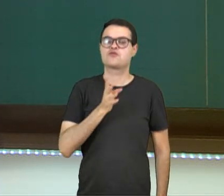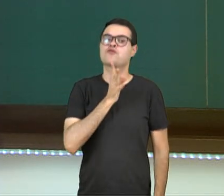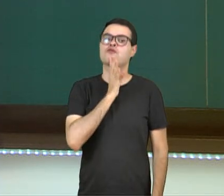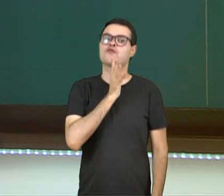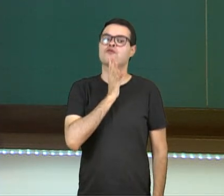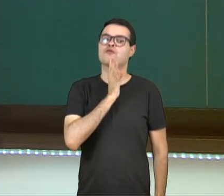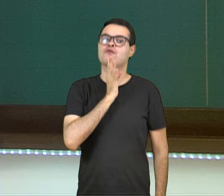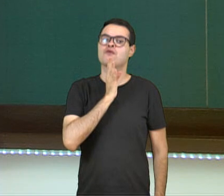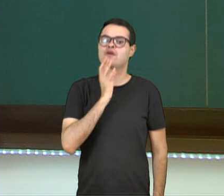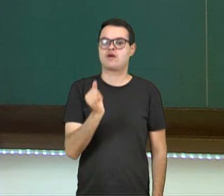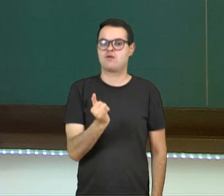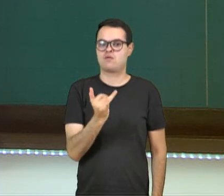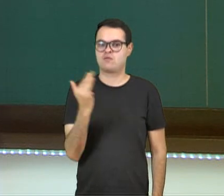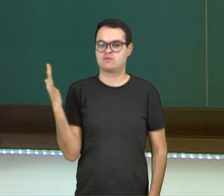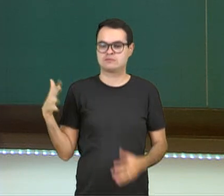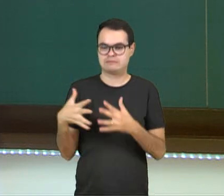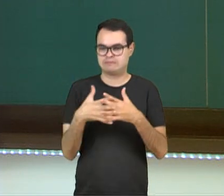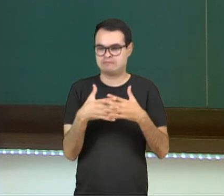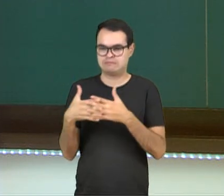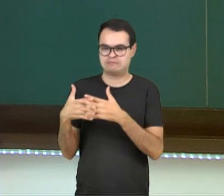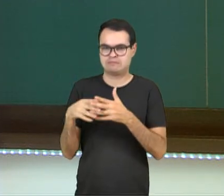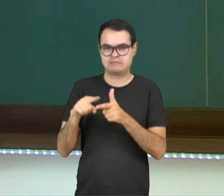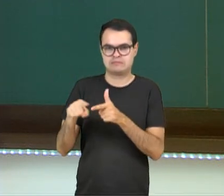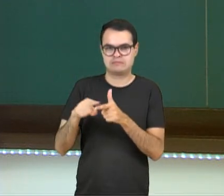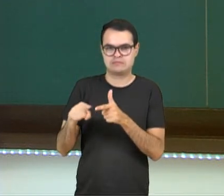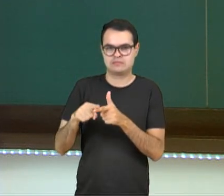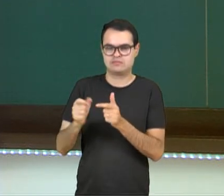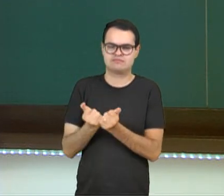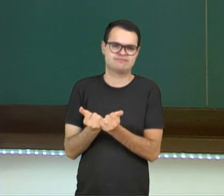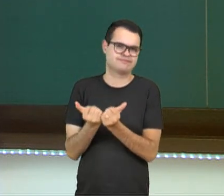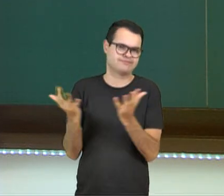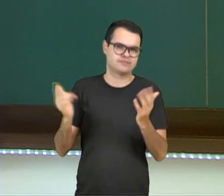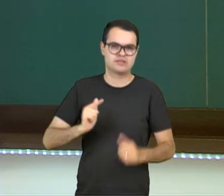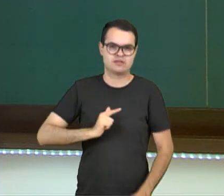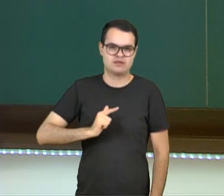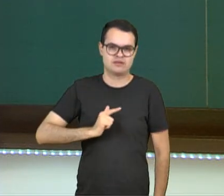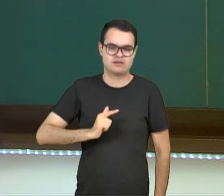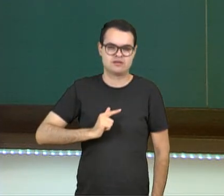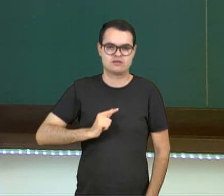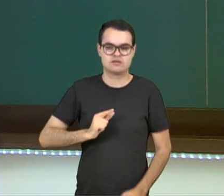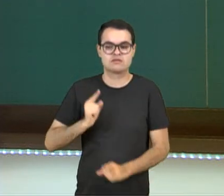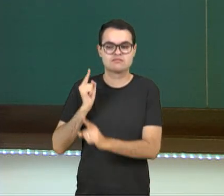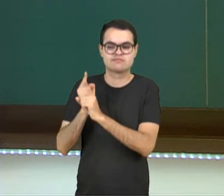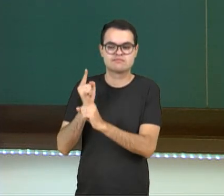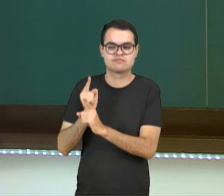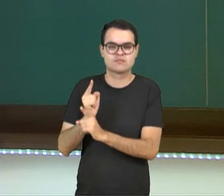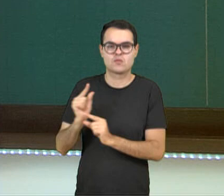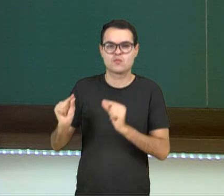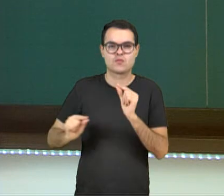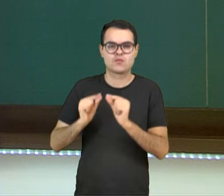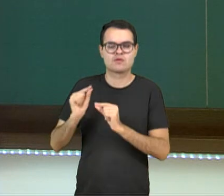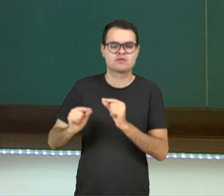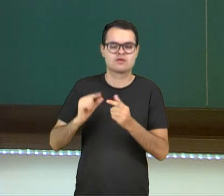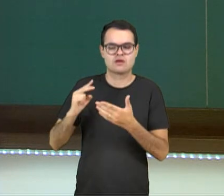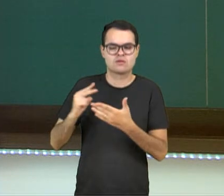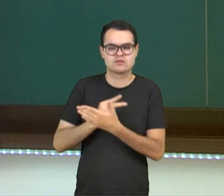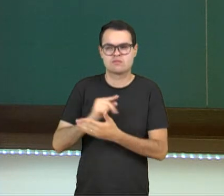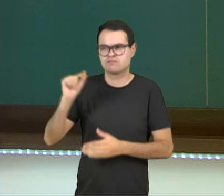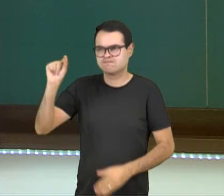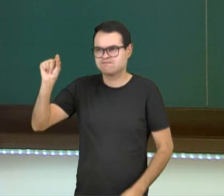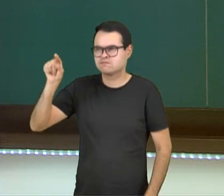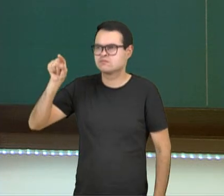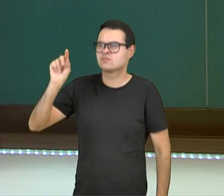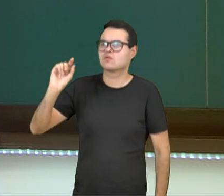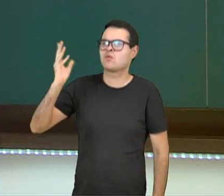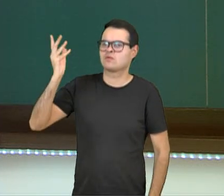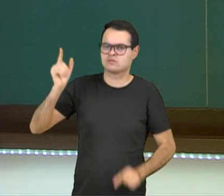Conhecer alguns conflitos do continente africano, porque são vários, né? E a gente vai entender aí o que aconteceu em alguns dos